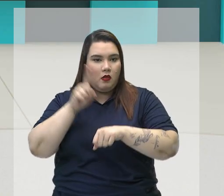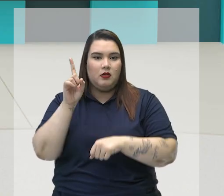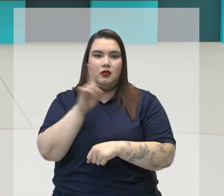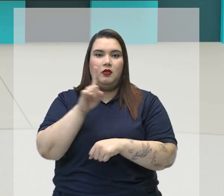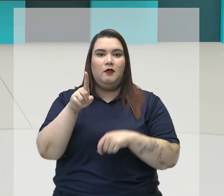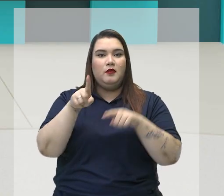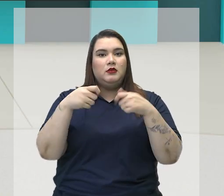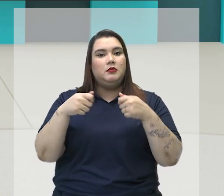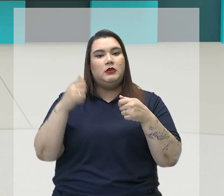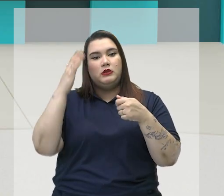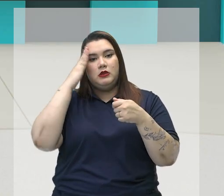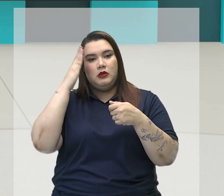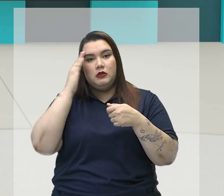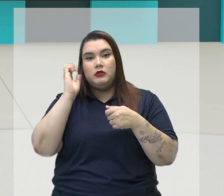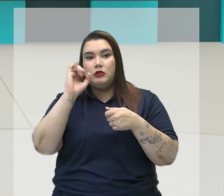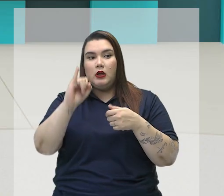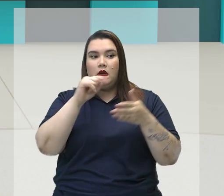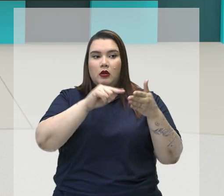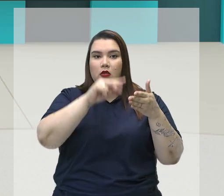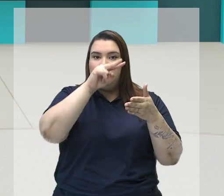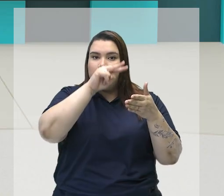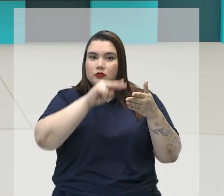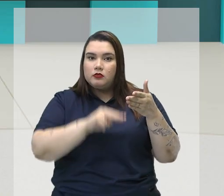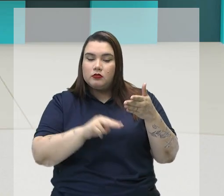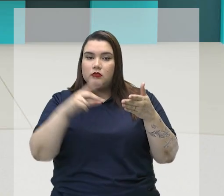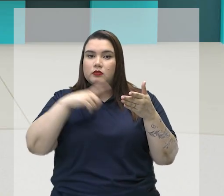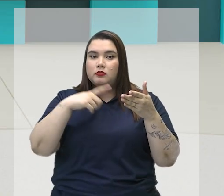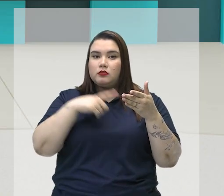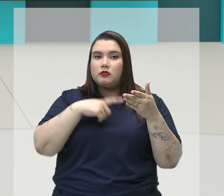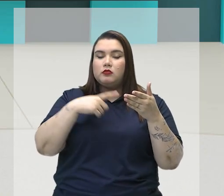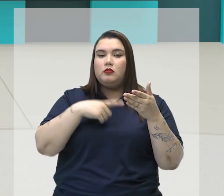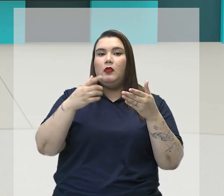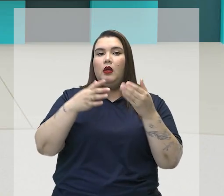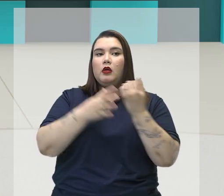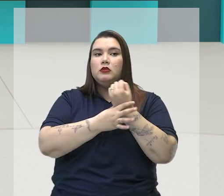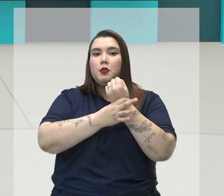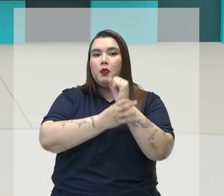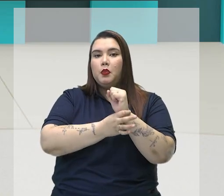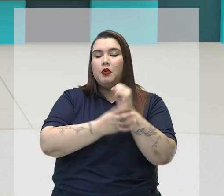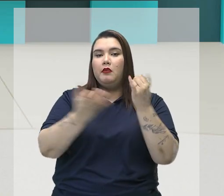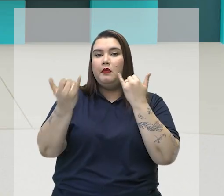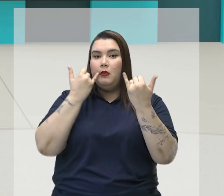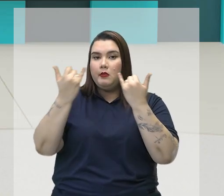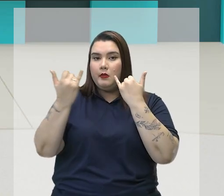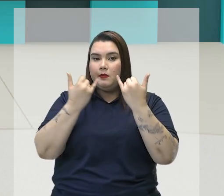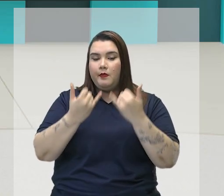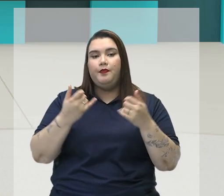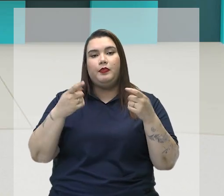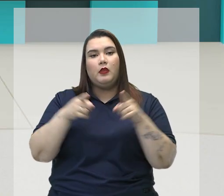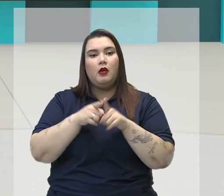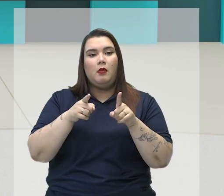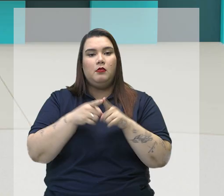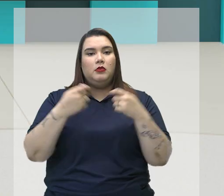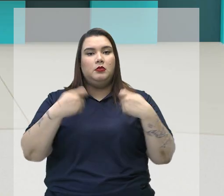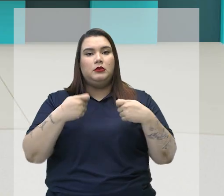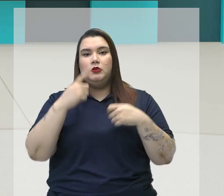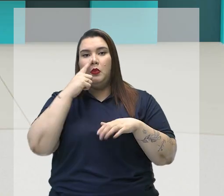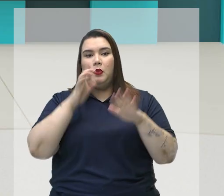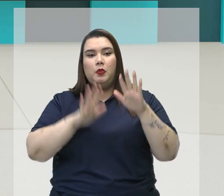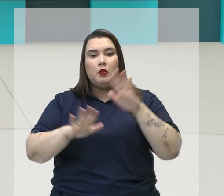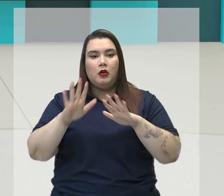Você precisa saber se aquilo é embasado. Assim como nós precisamos também ter cuidado com